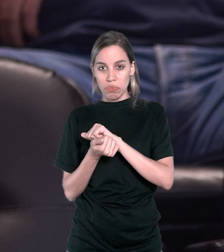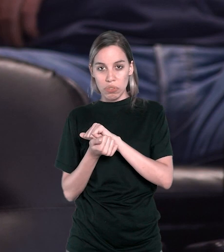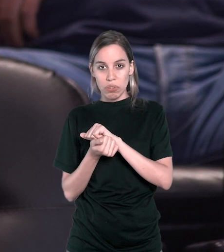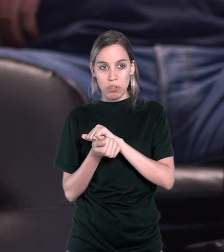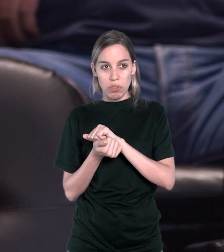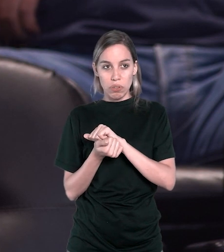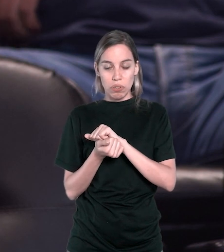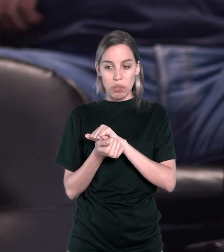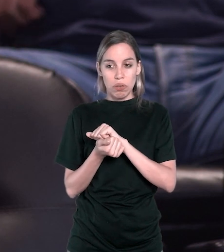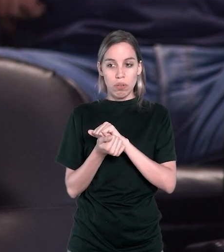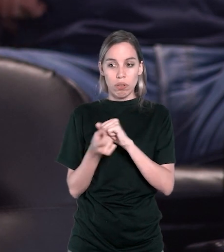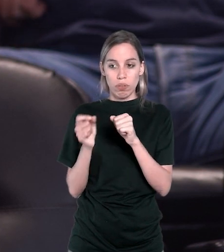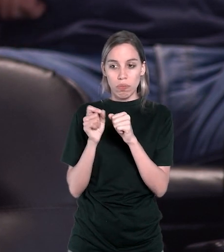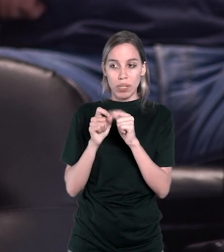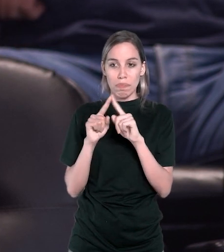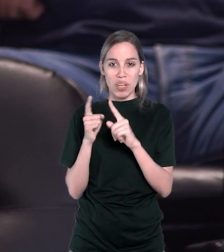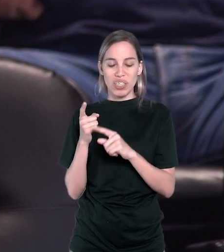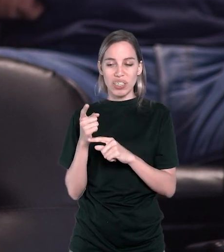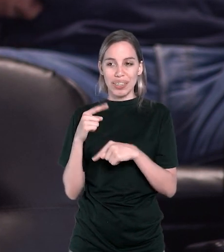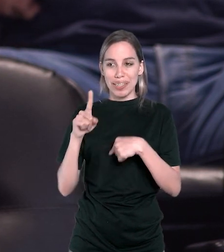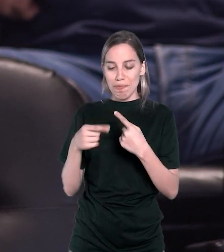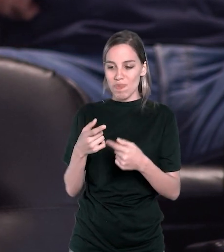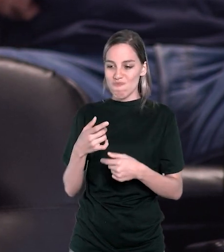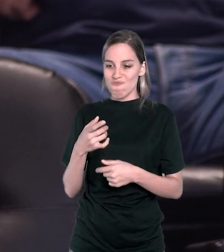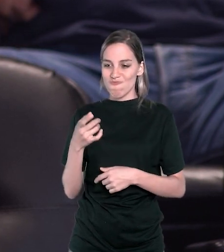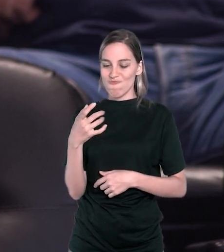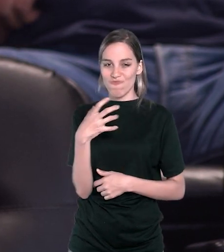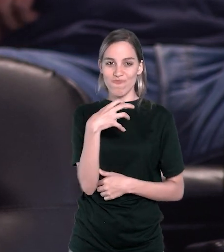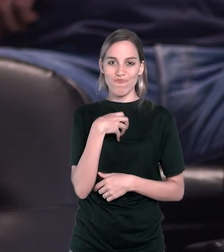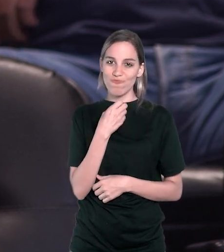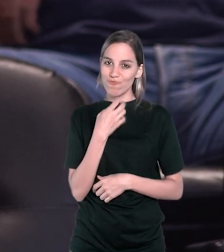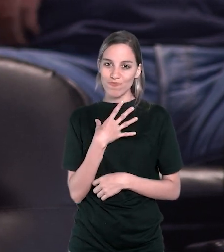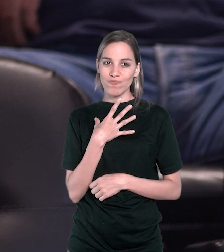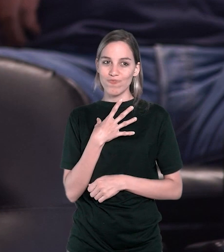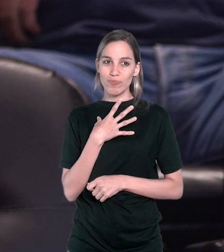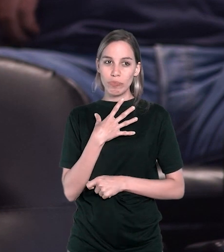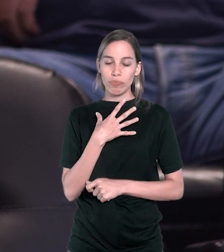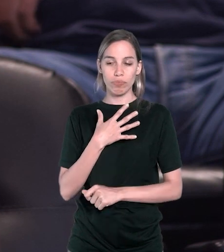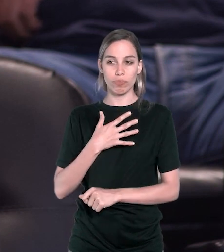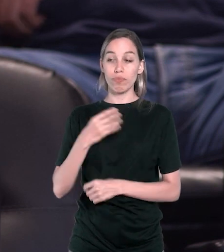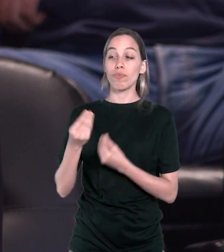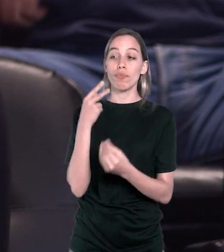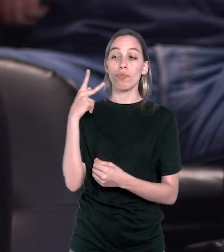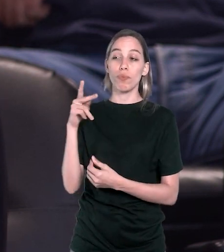não te agradou, se algo te agradou, era mais em virtude dessas questões das